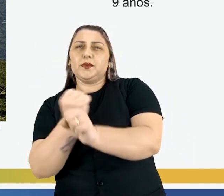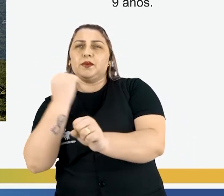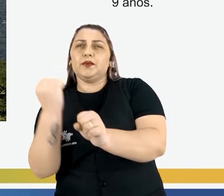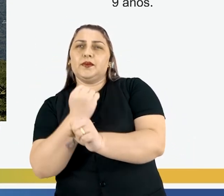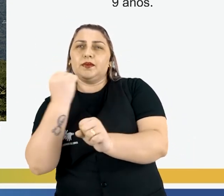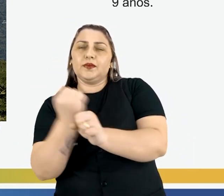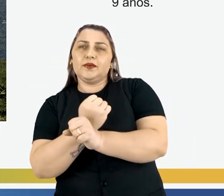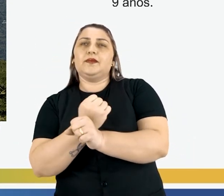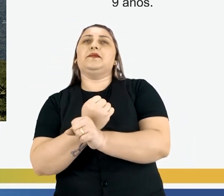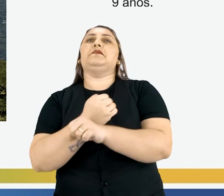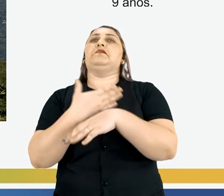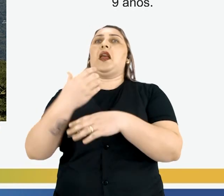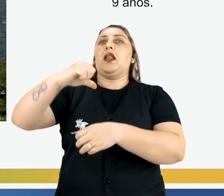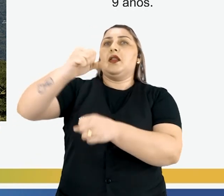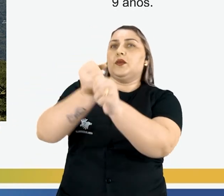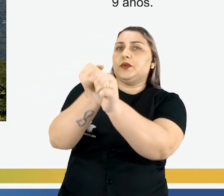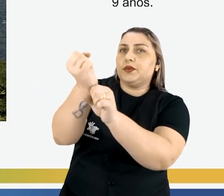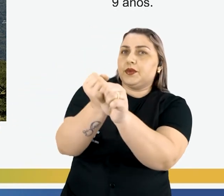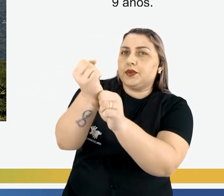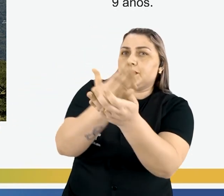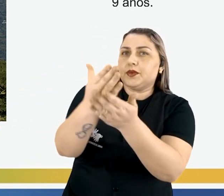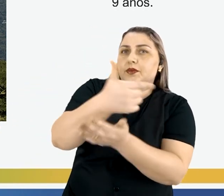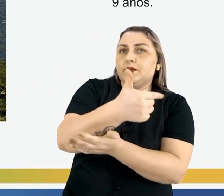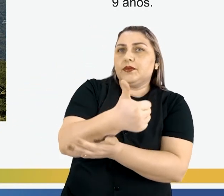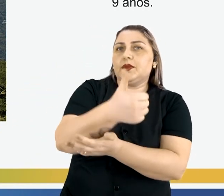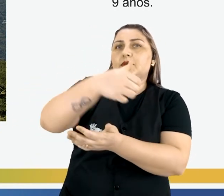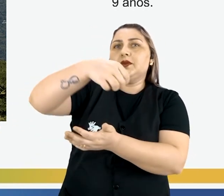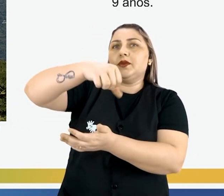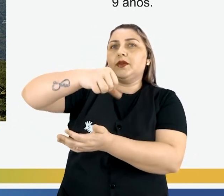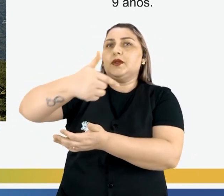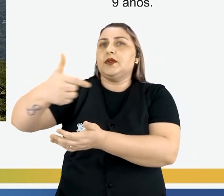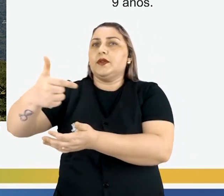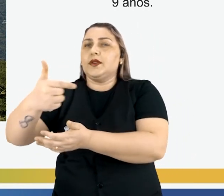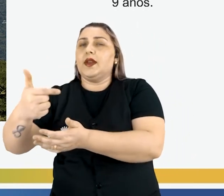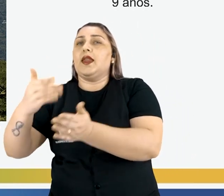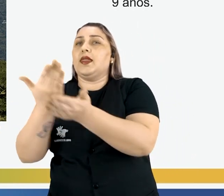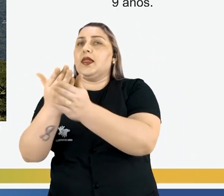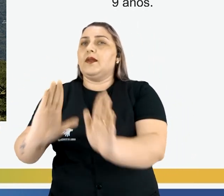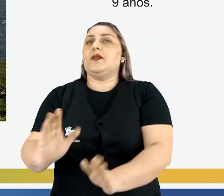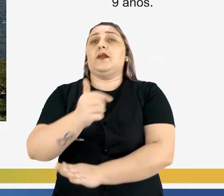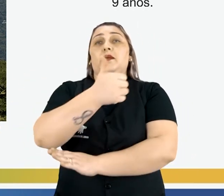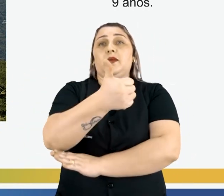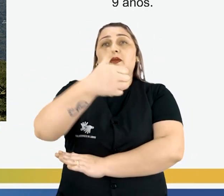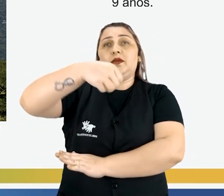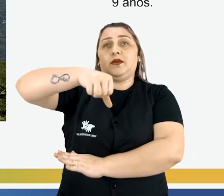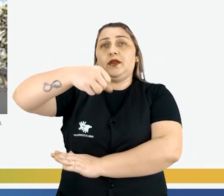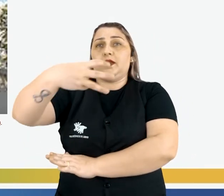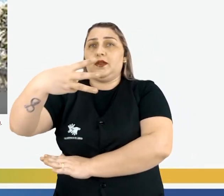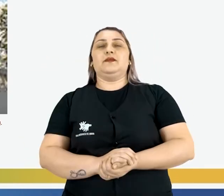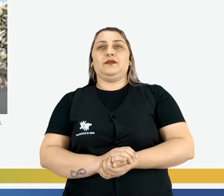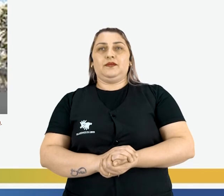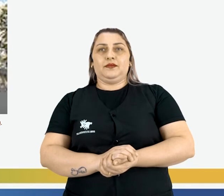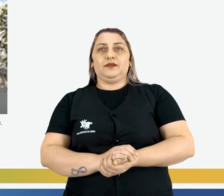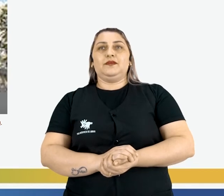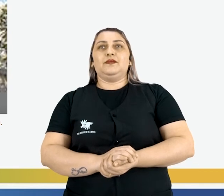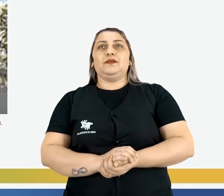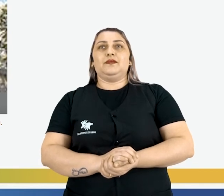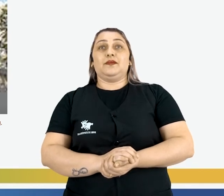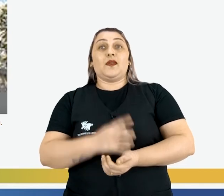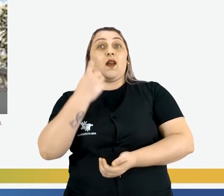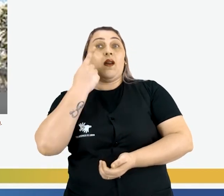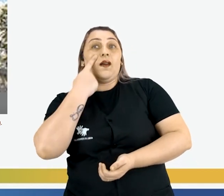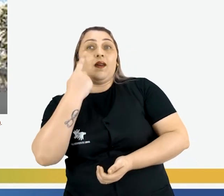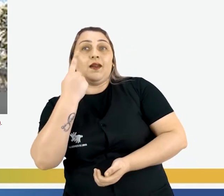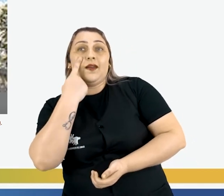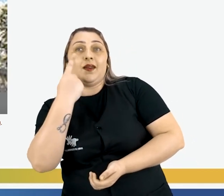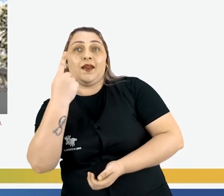construção? Nossa, 9 anos. Começou em 1922 e terminou em 1931. Olha